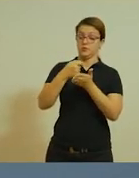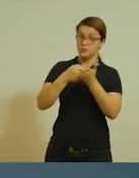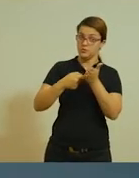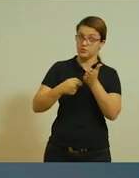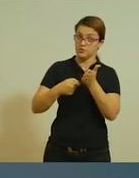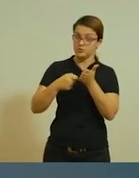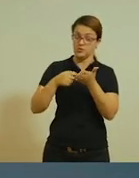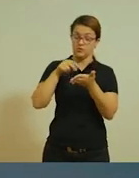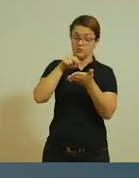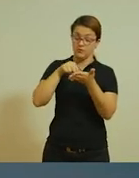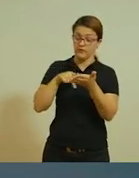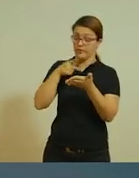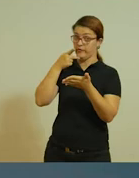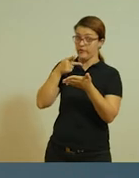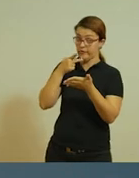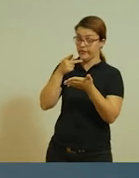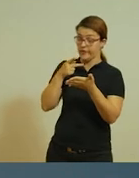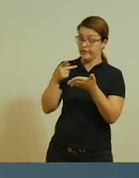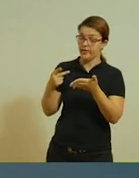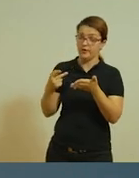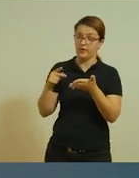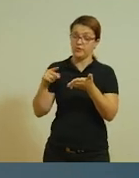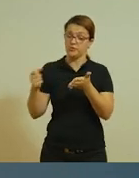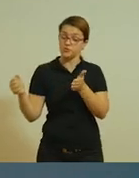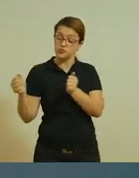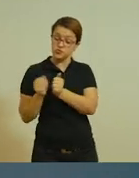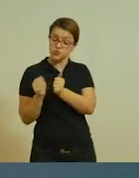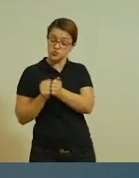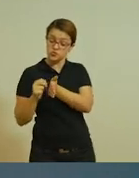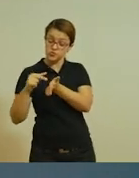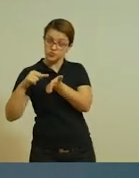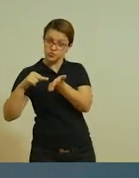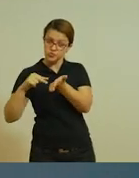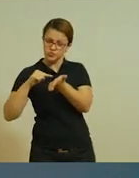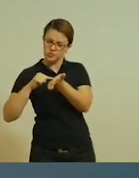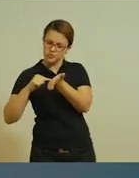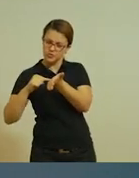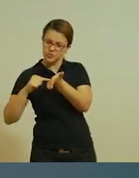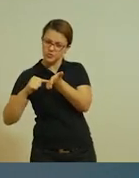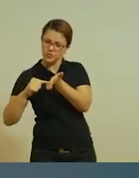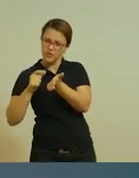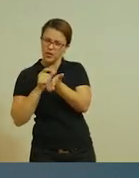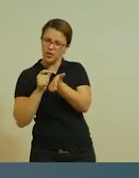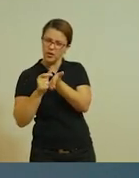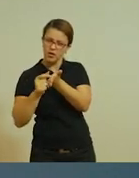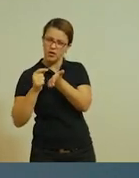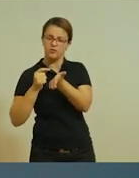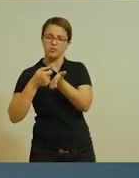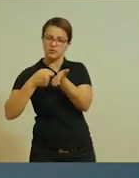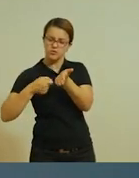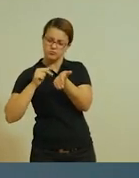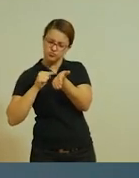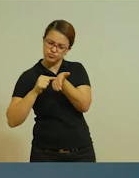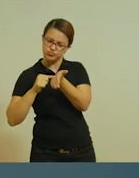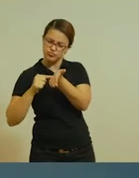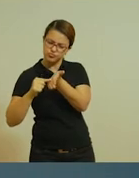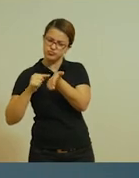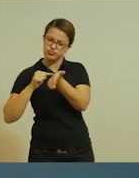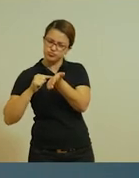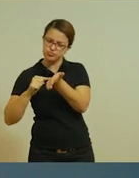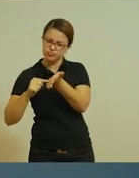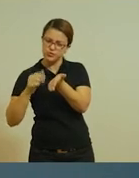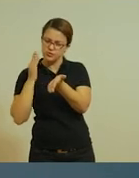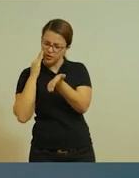depois você vai ler com a criança, aproxime a criança do texto, depois você vai colocar o seu dedo embaixo das palavras para que ela vá tendo essa